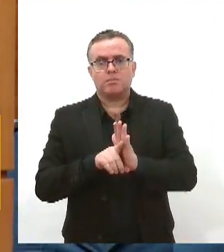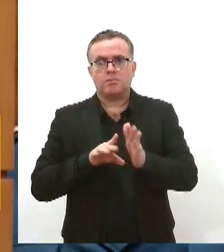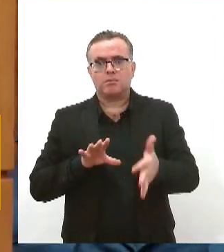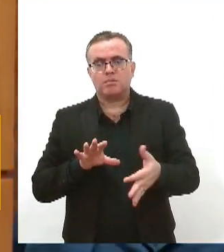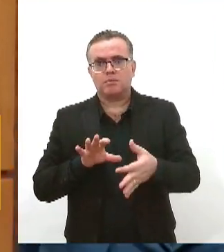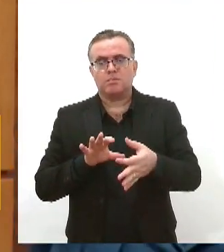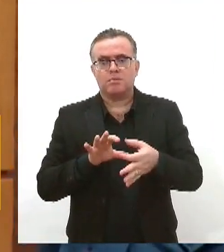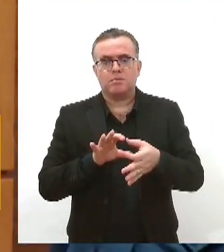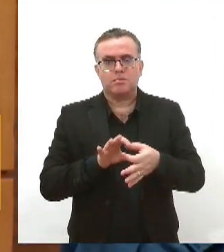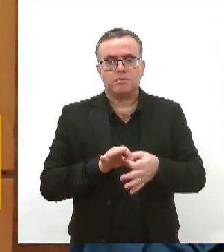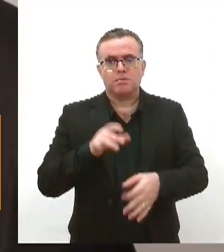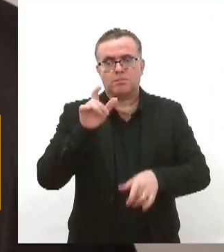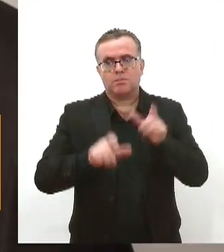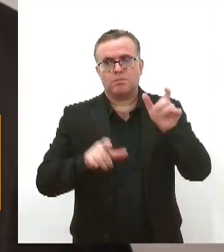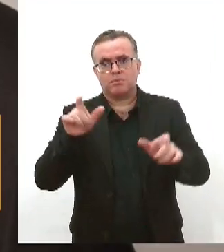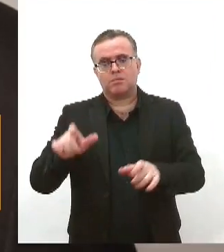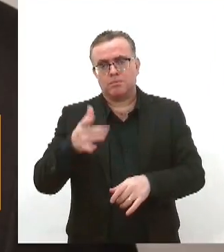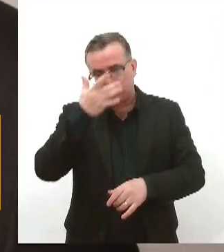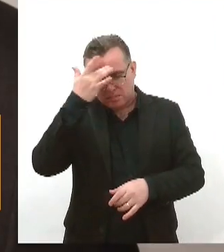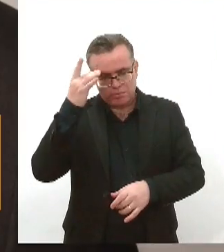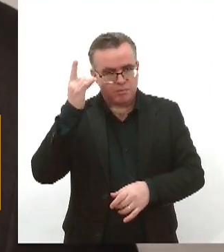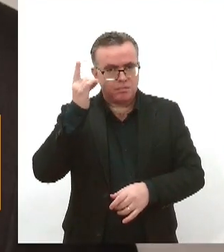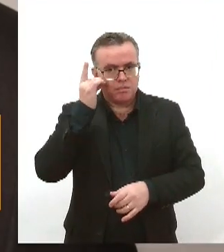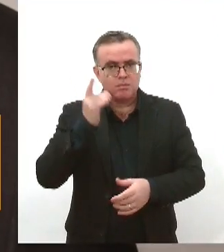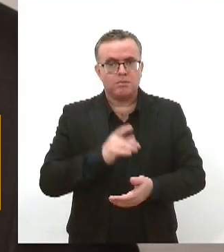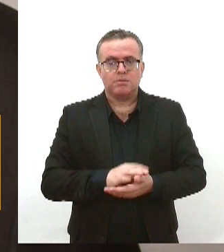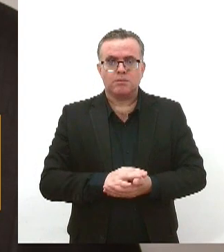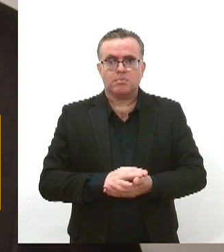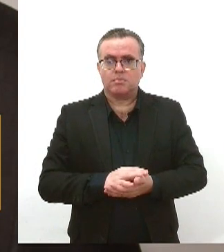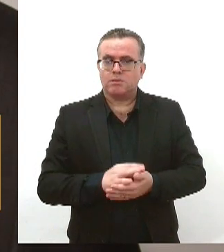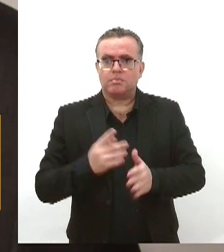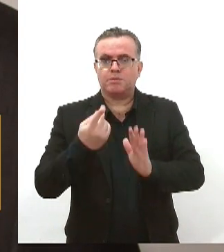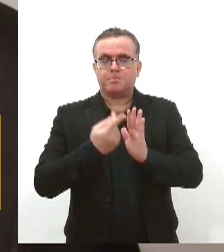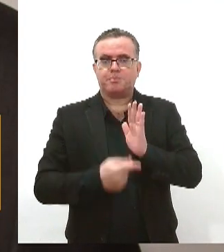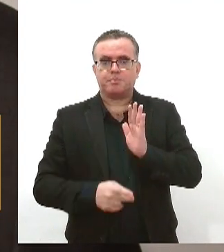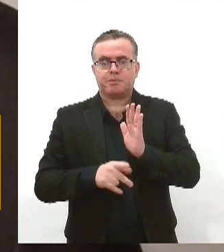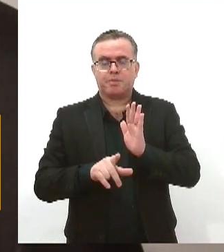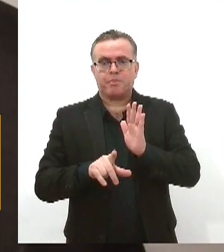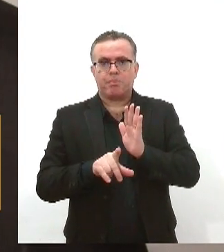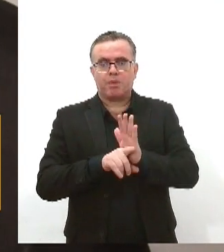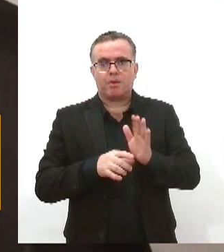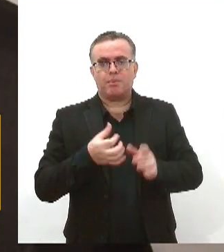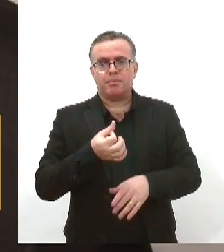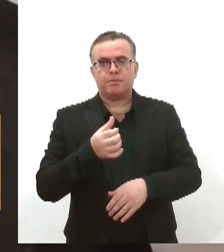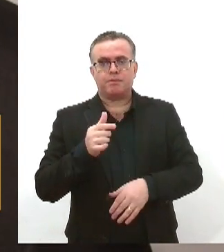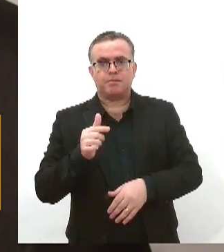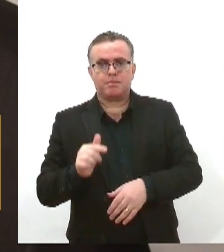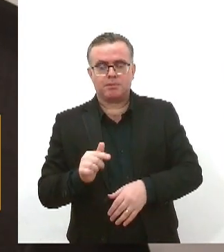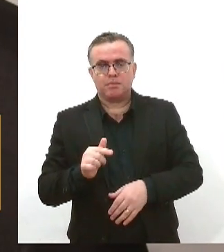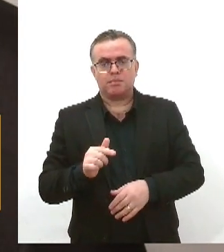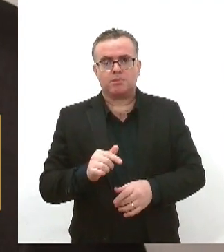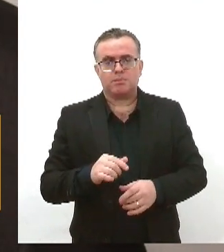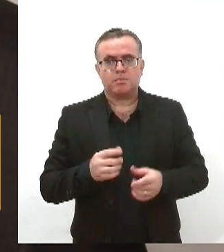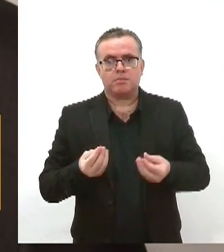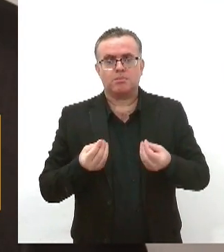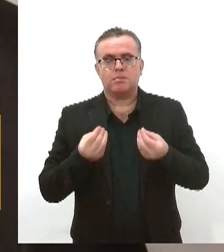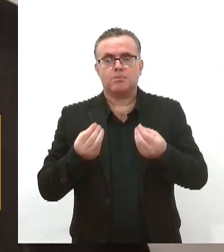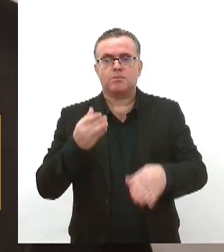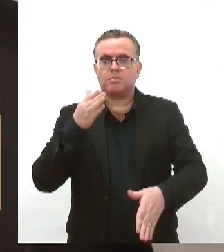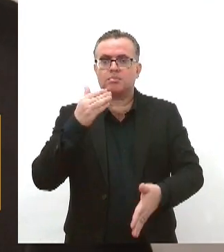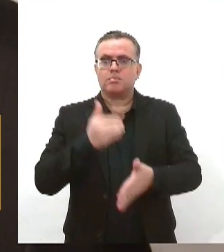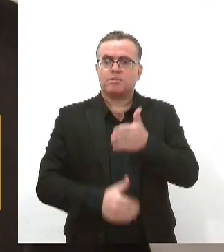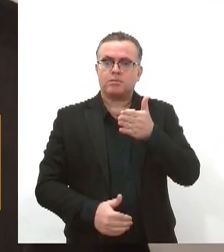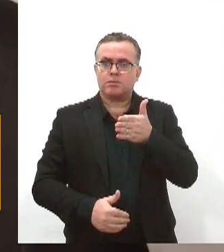pessoas com síndrome de Down. Projeto de lei 67/2023 concede o desconto, concede